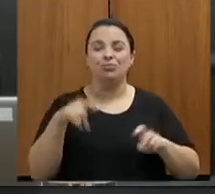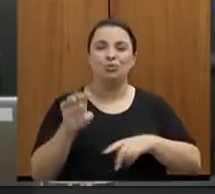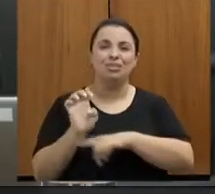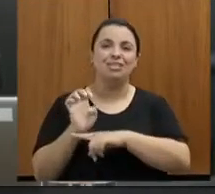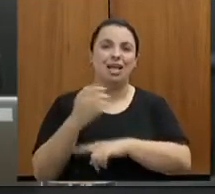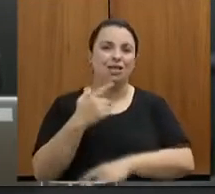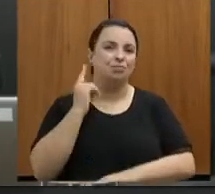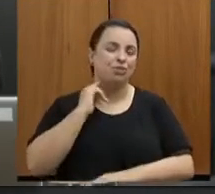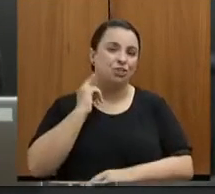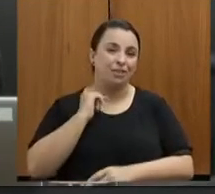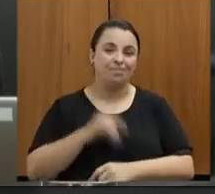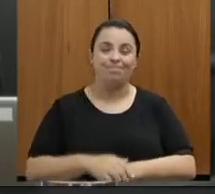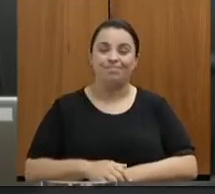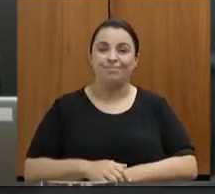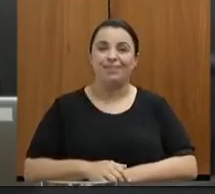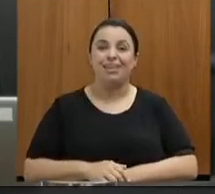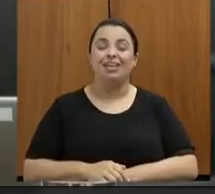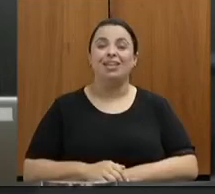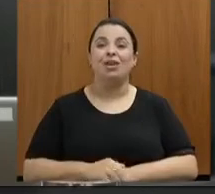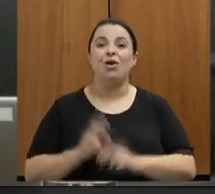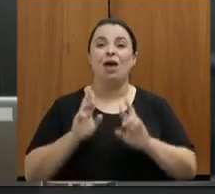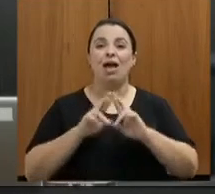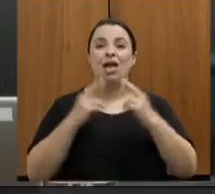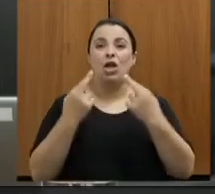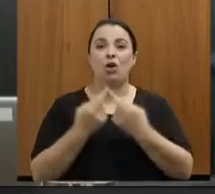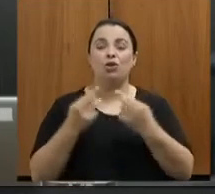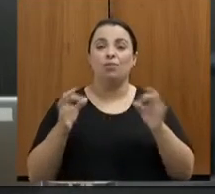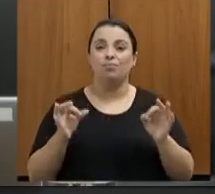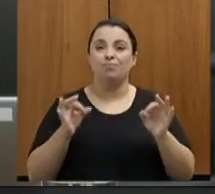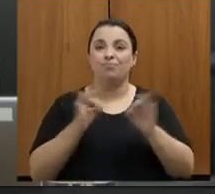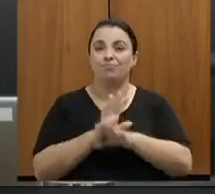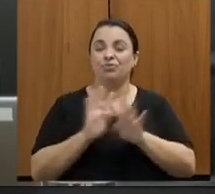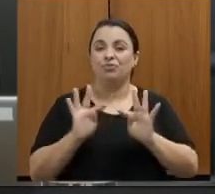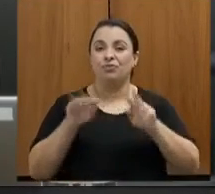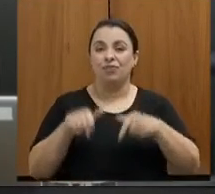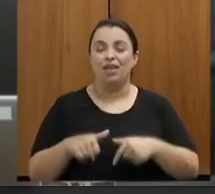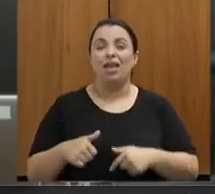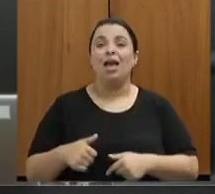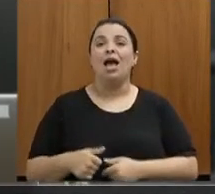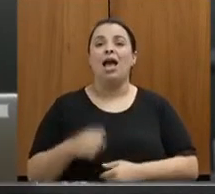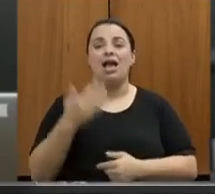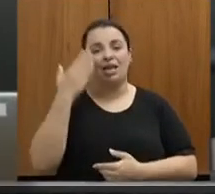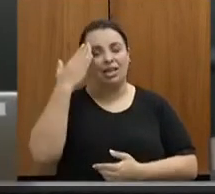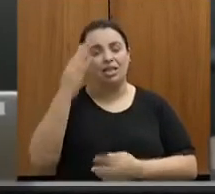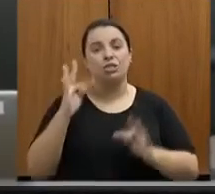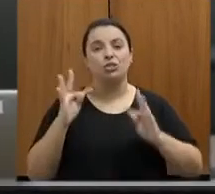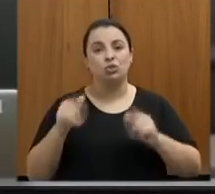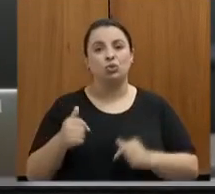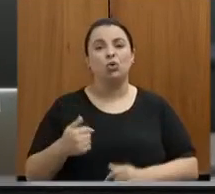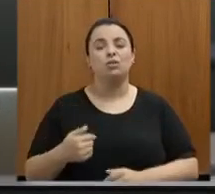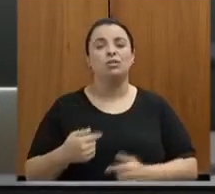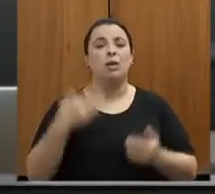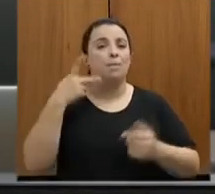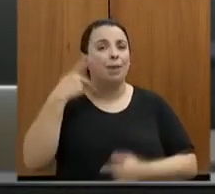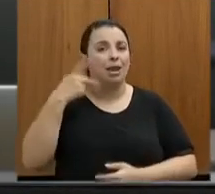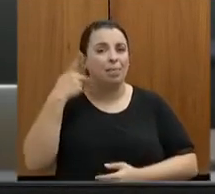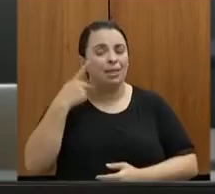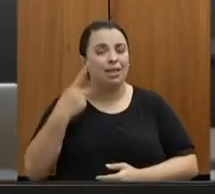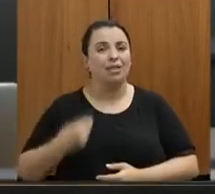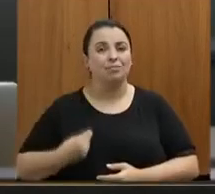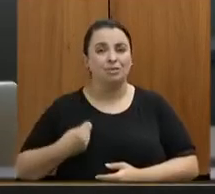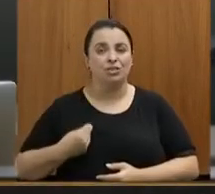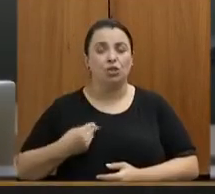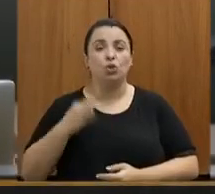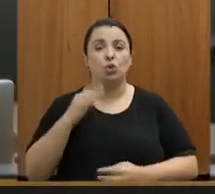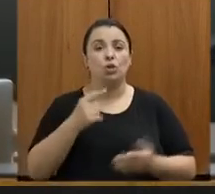Cumprida a finalidade da reunião, a presidência agradece a presença dos parlamentares, dos convidados e